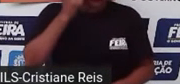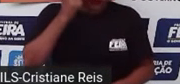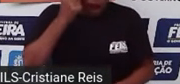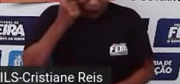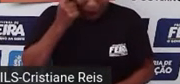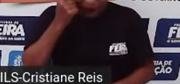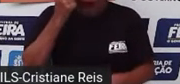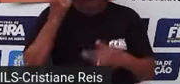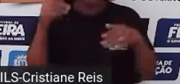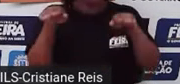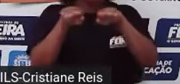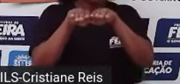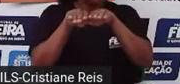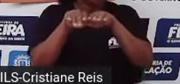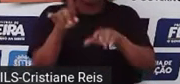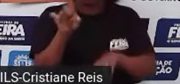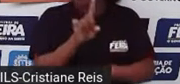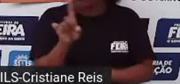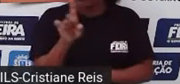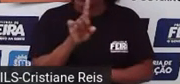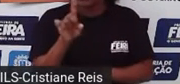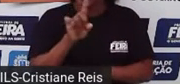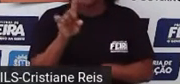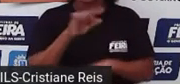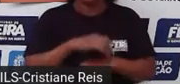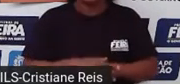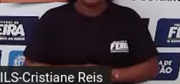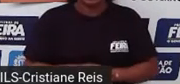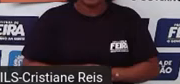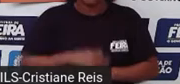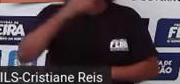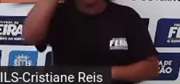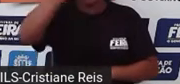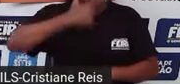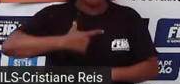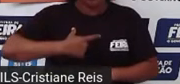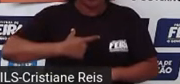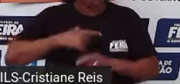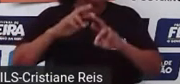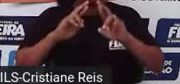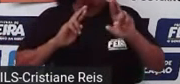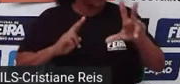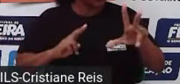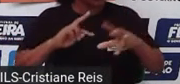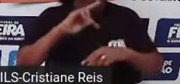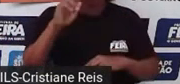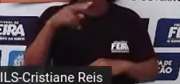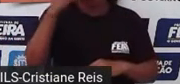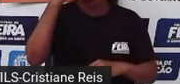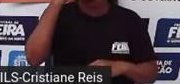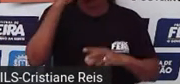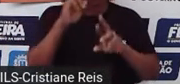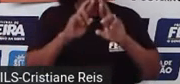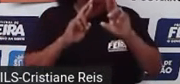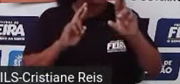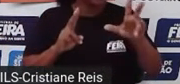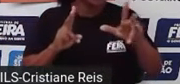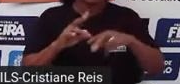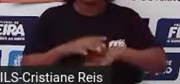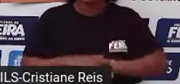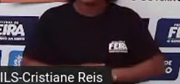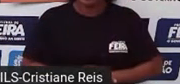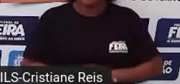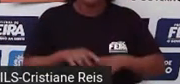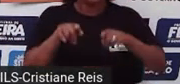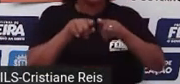cara na realidade não são né nem Na aparência nem os aspectos culturais da história de modo geral e nem também